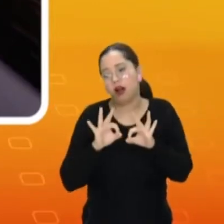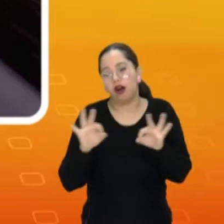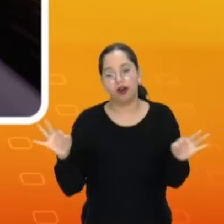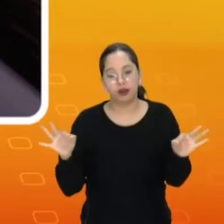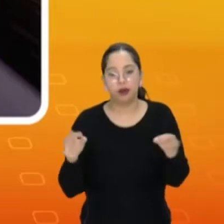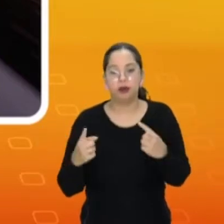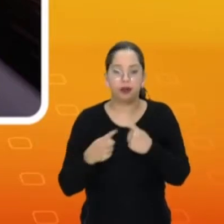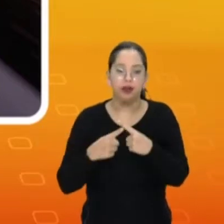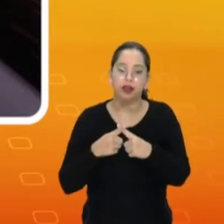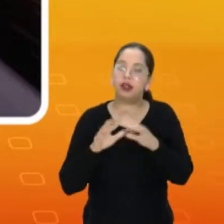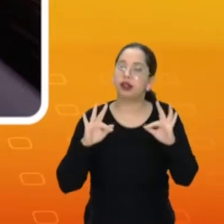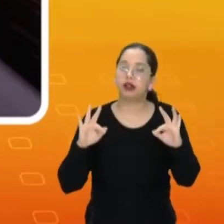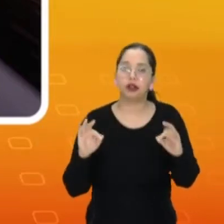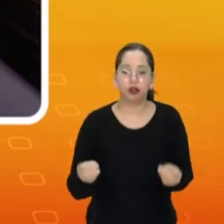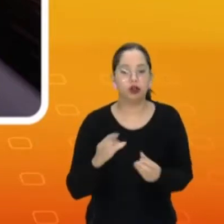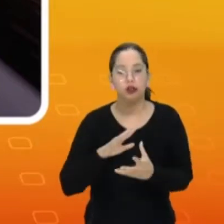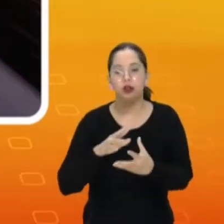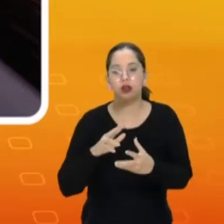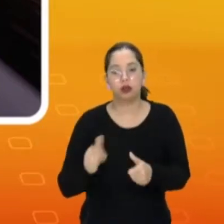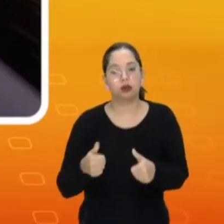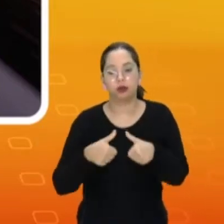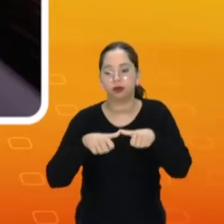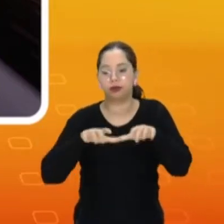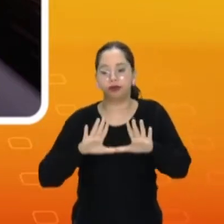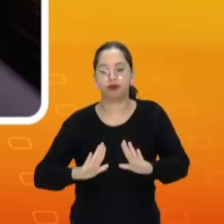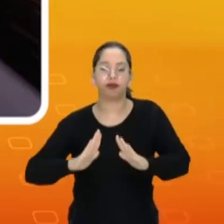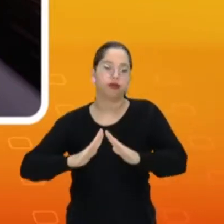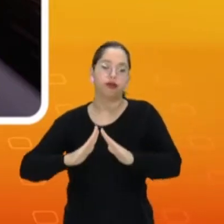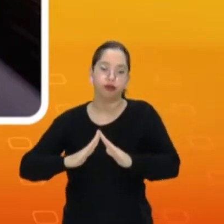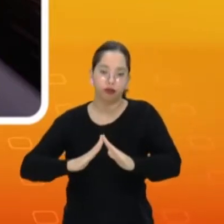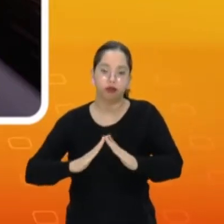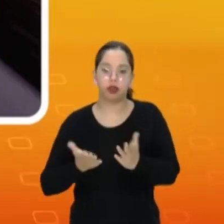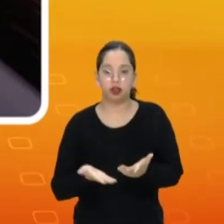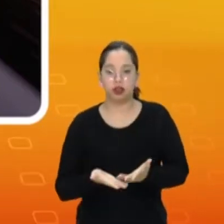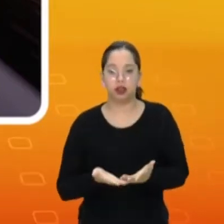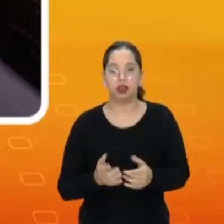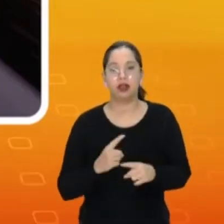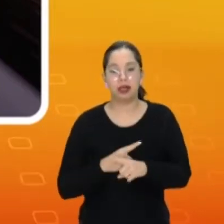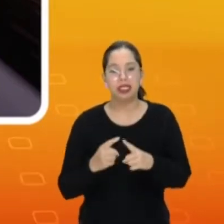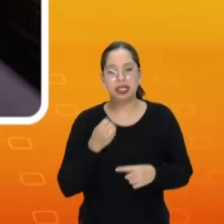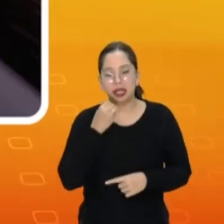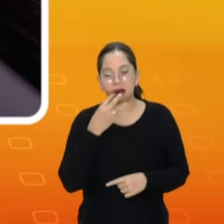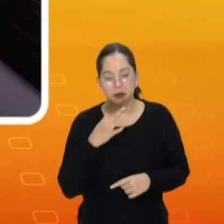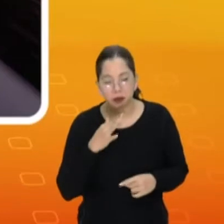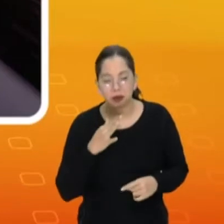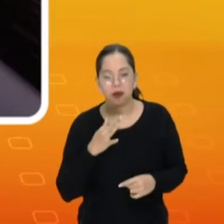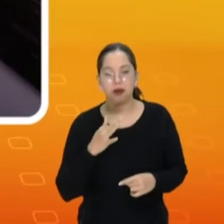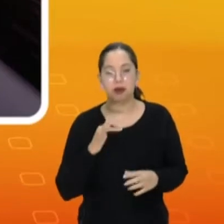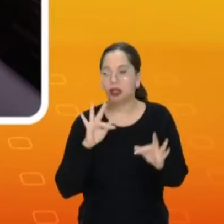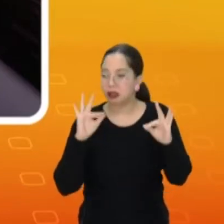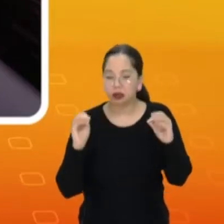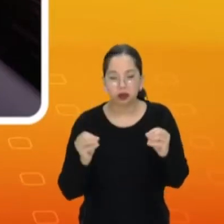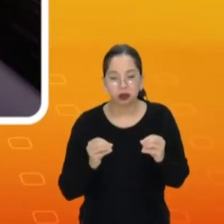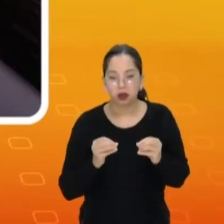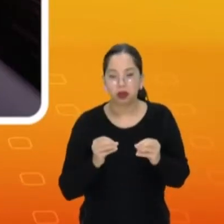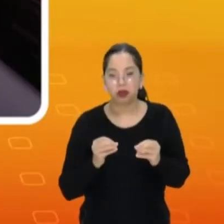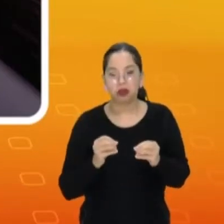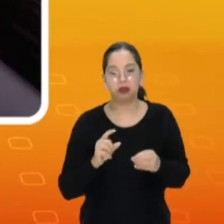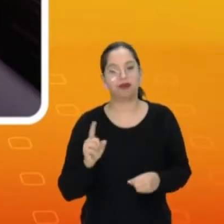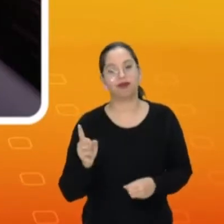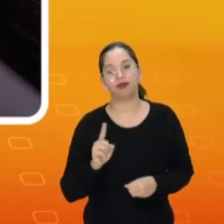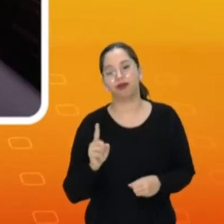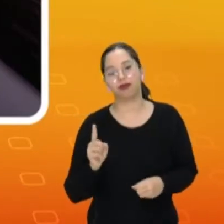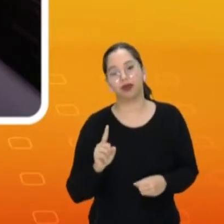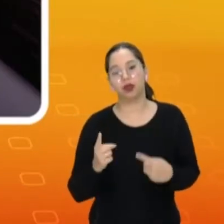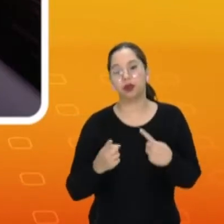grande espaço para televisão oportunidade para torcida Mas essa não é uma boa notícia para todo mundo porque as principais emissoras de TV abertos